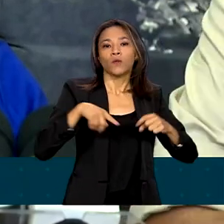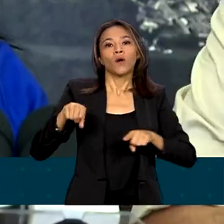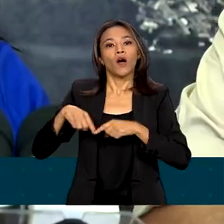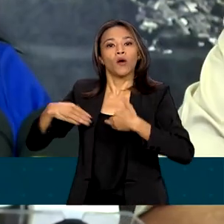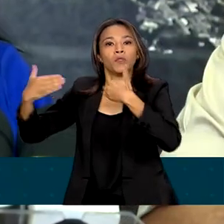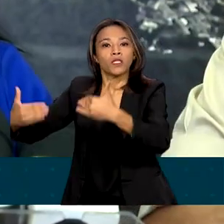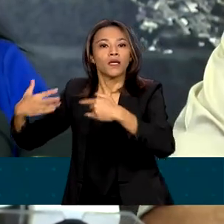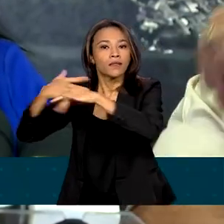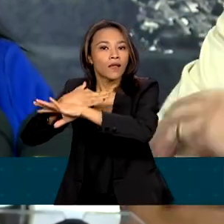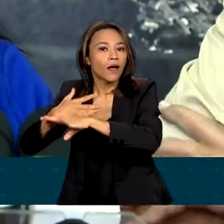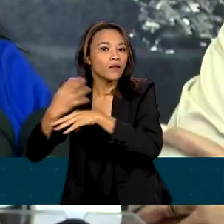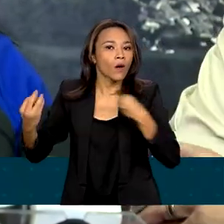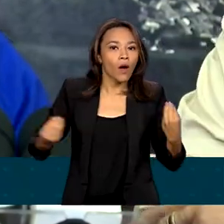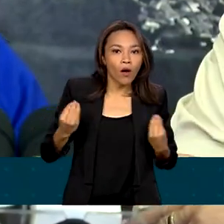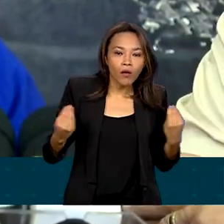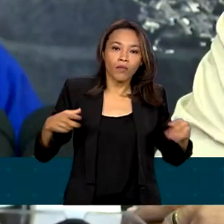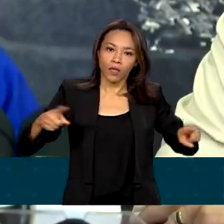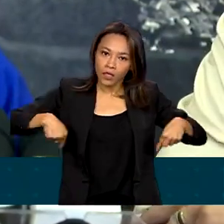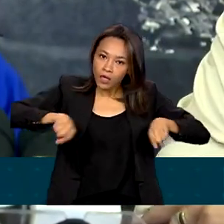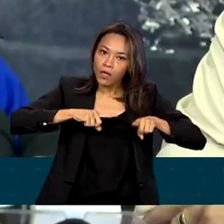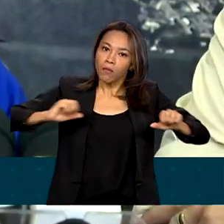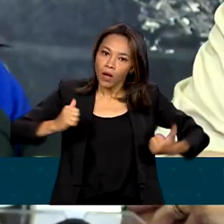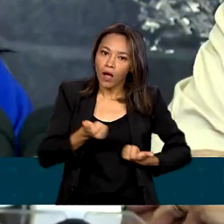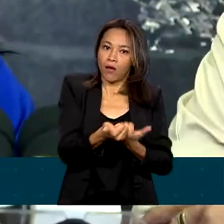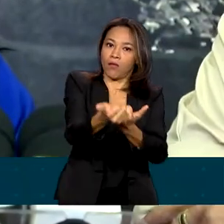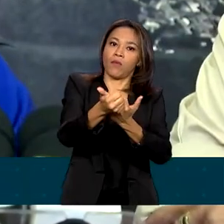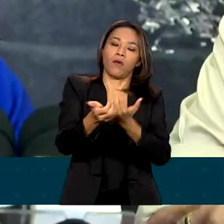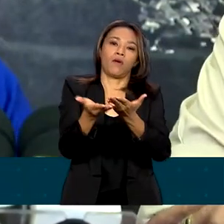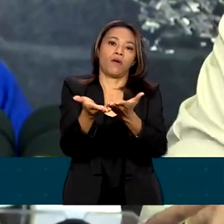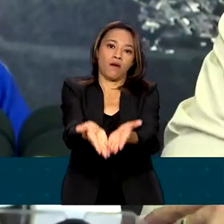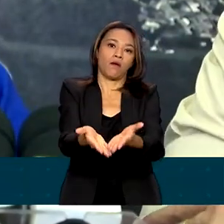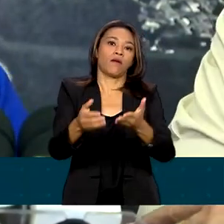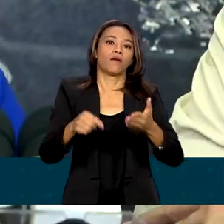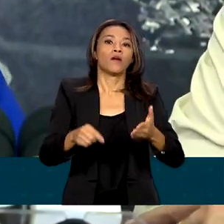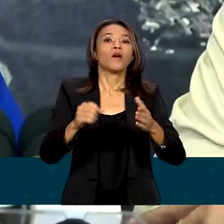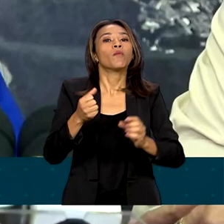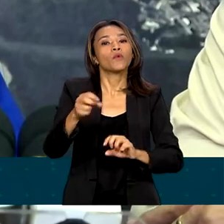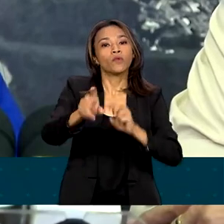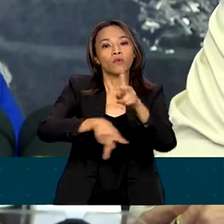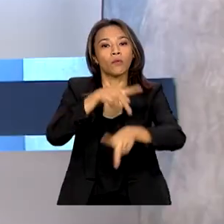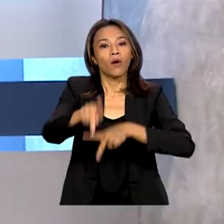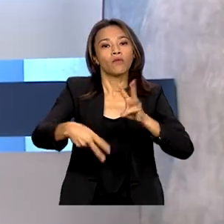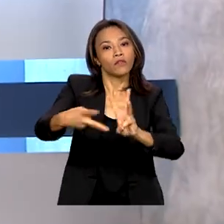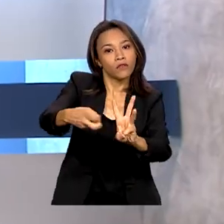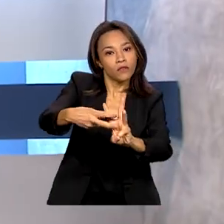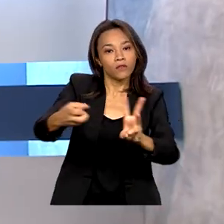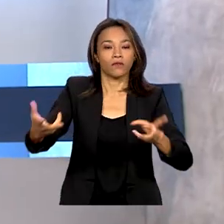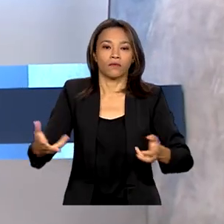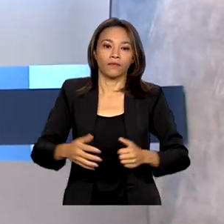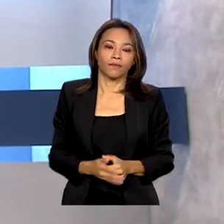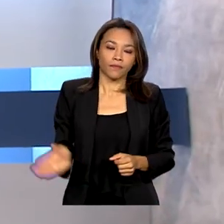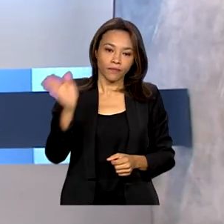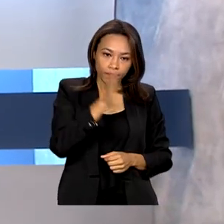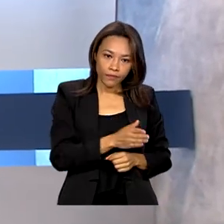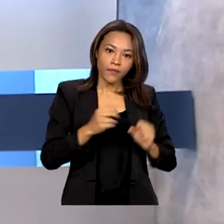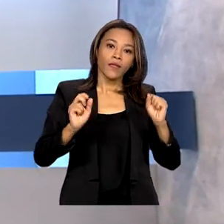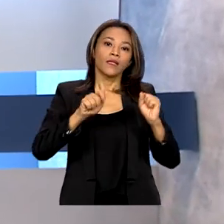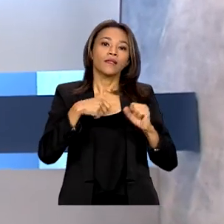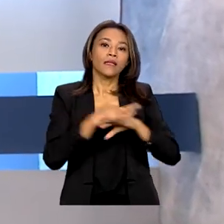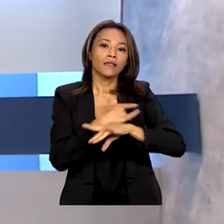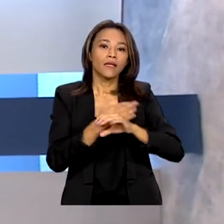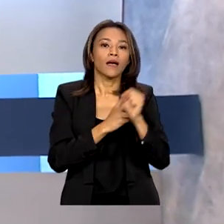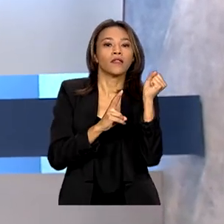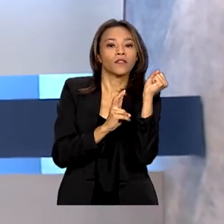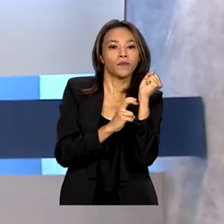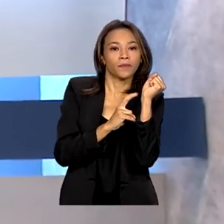gente possa apoiar né naquilo que couber ao Ministério dos povos indígenas essa articulação e em São Sebastião os